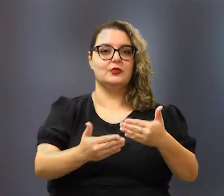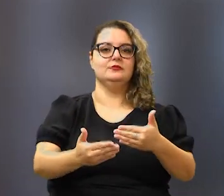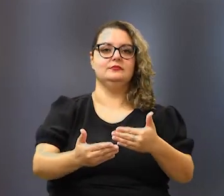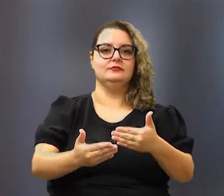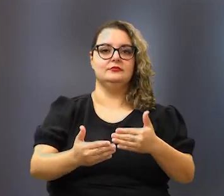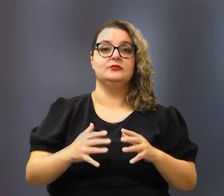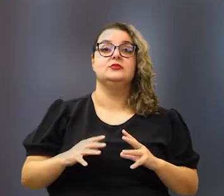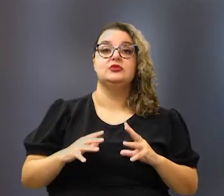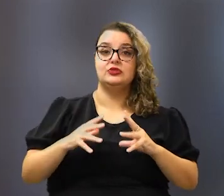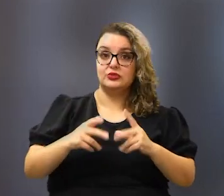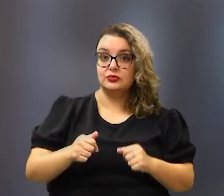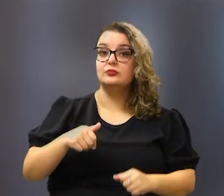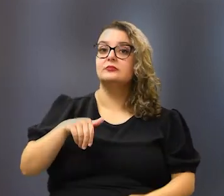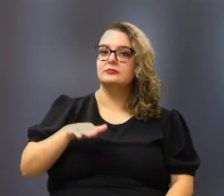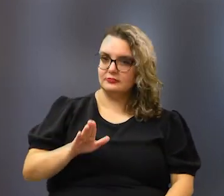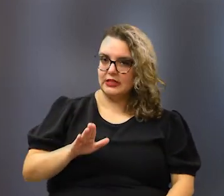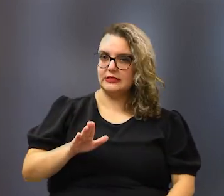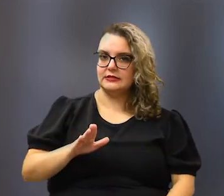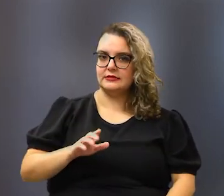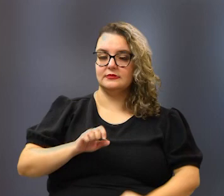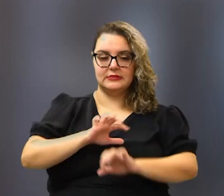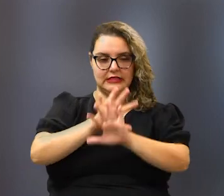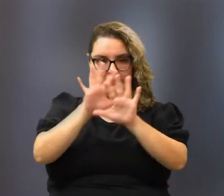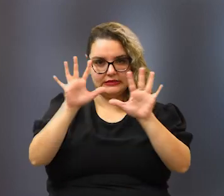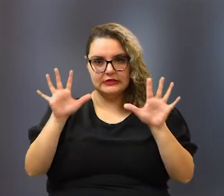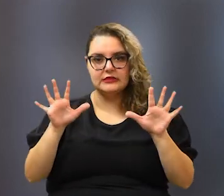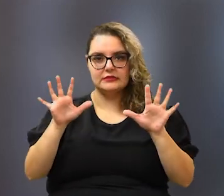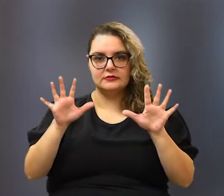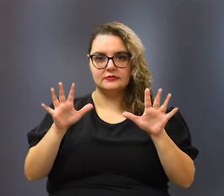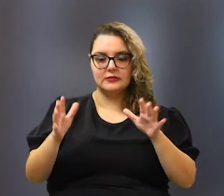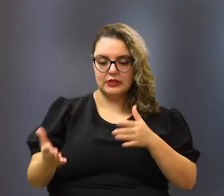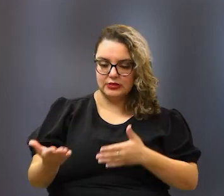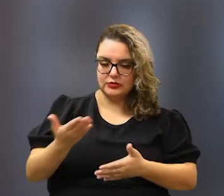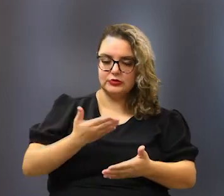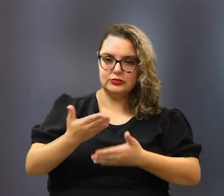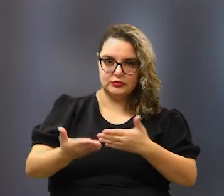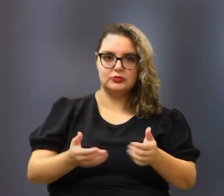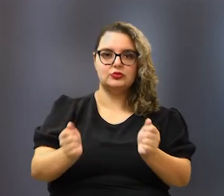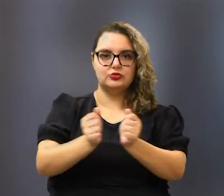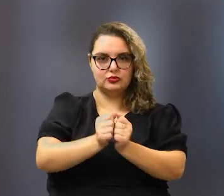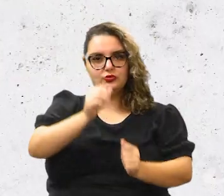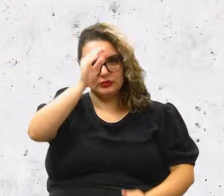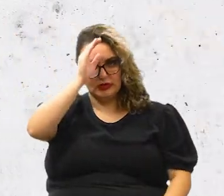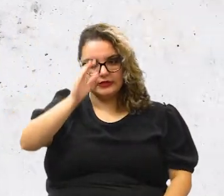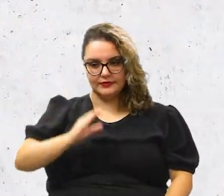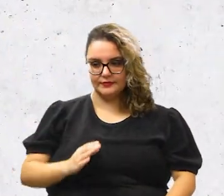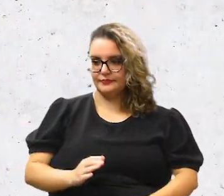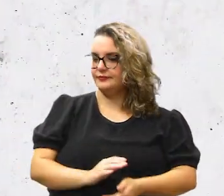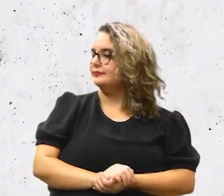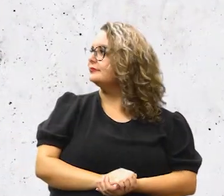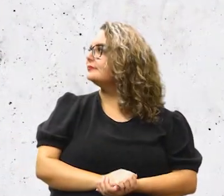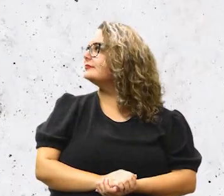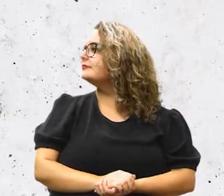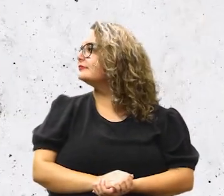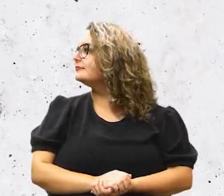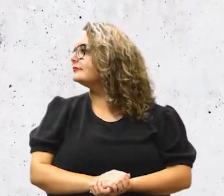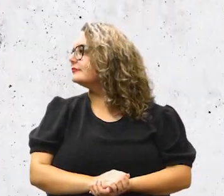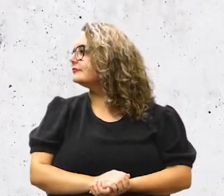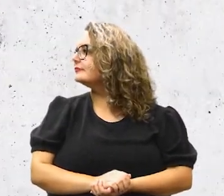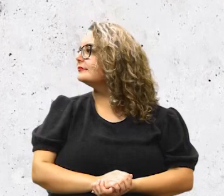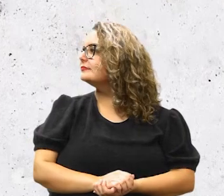de tornar-se cada vez mais transparente e integrada com o cidadão.